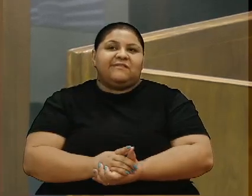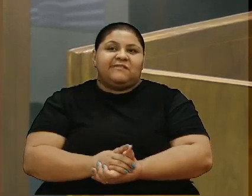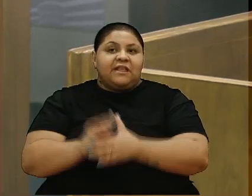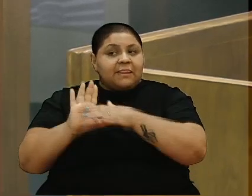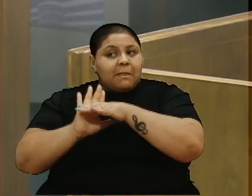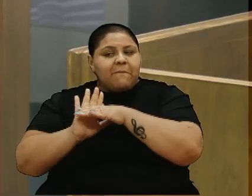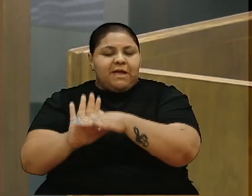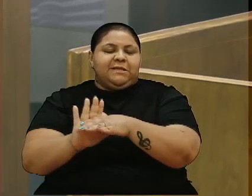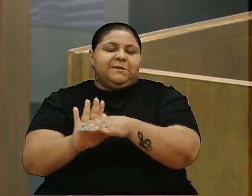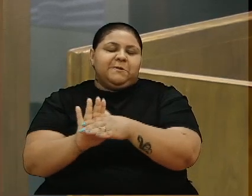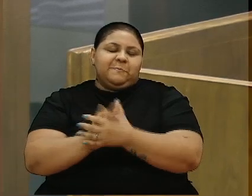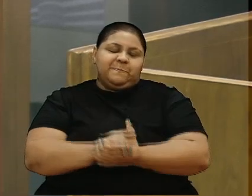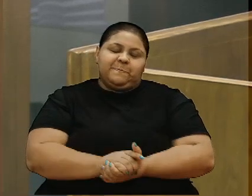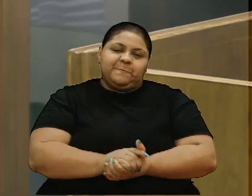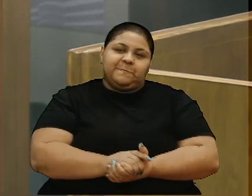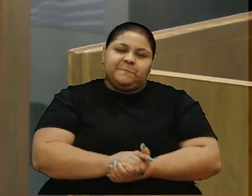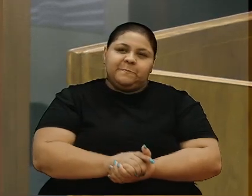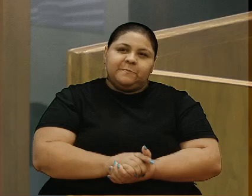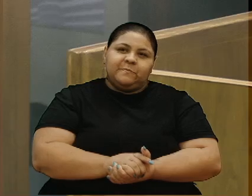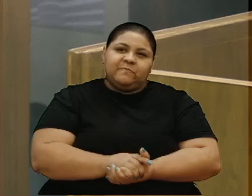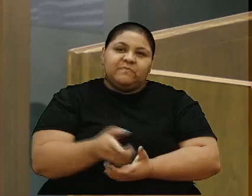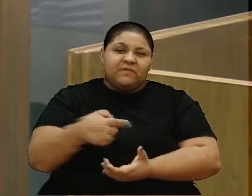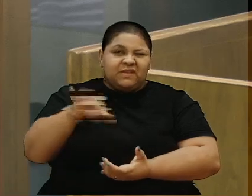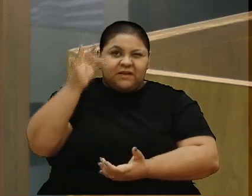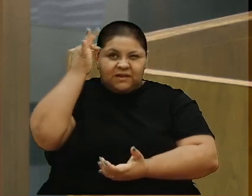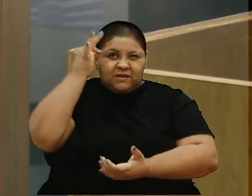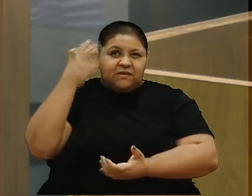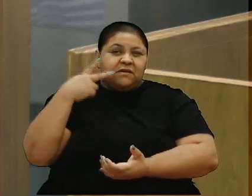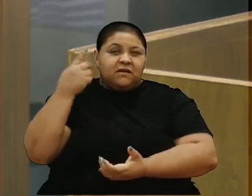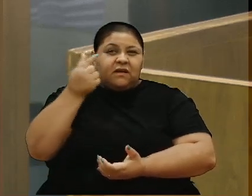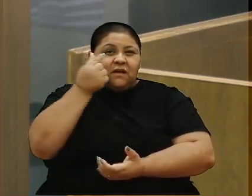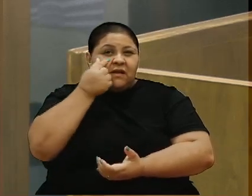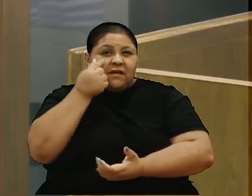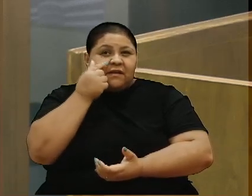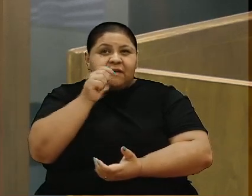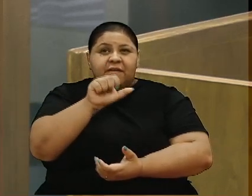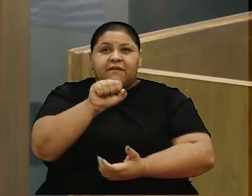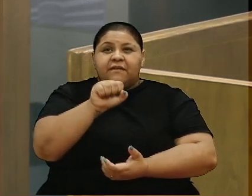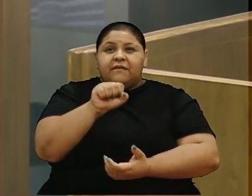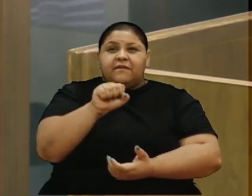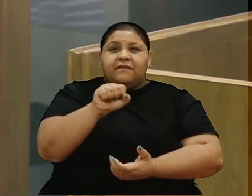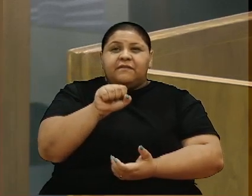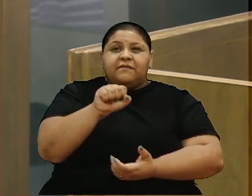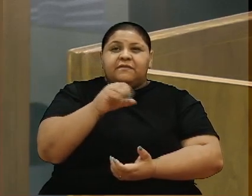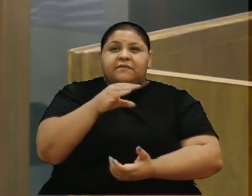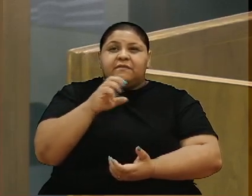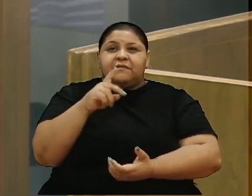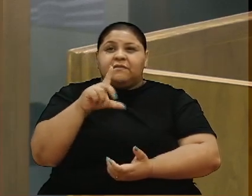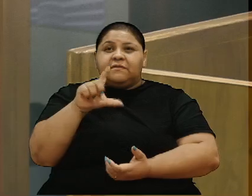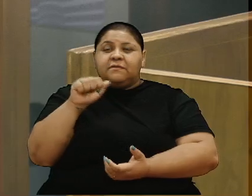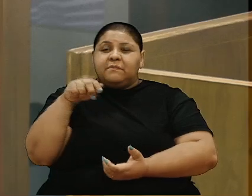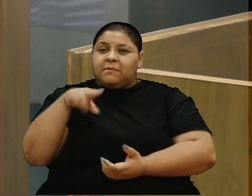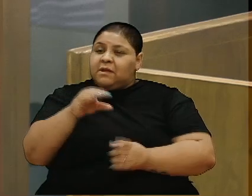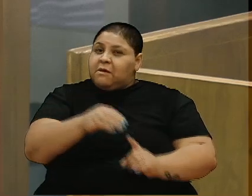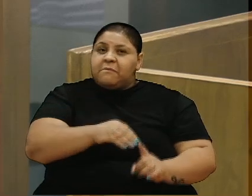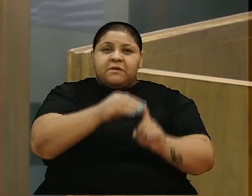Maesa. E a gente entende, vereador Frisso, que a CEPLAN seja a principal